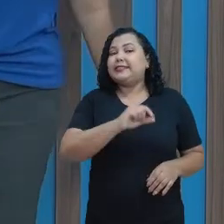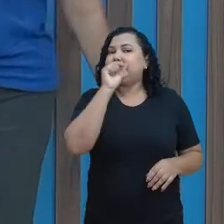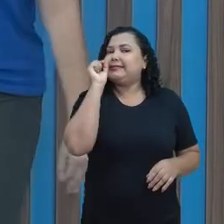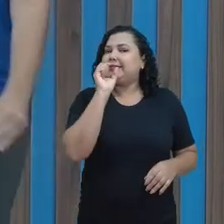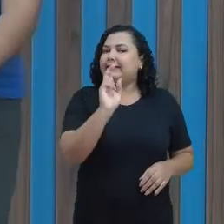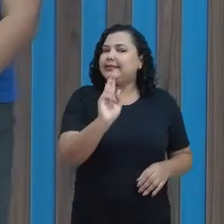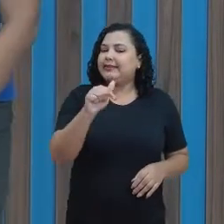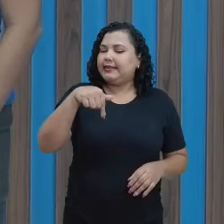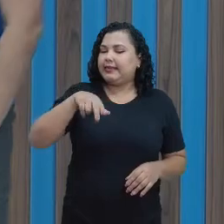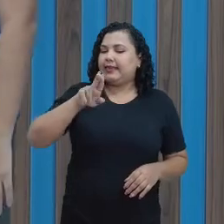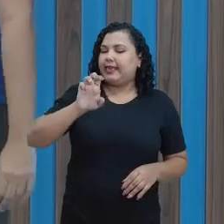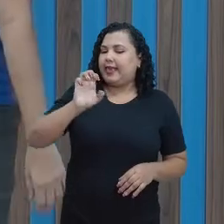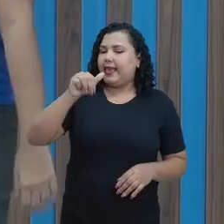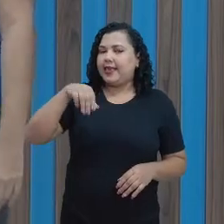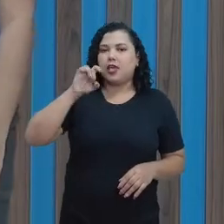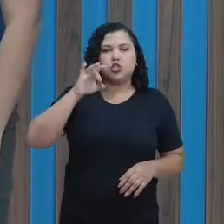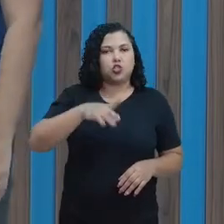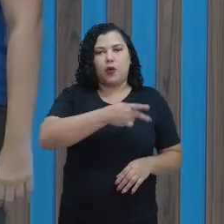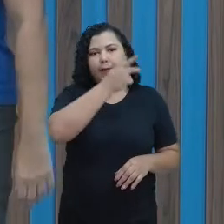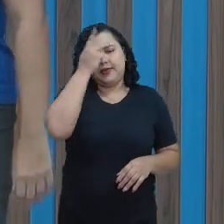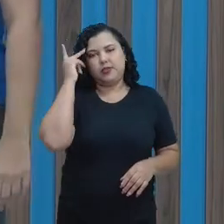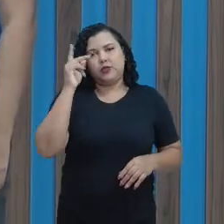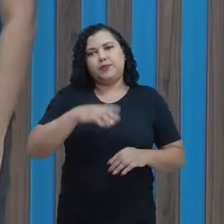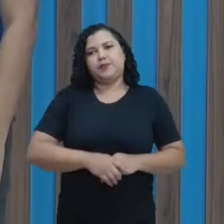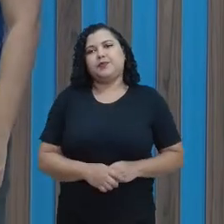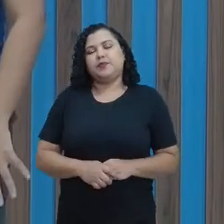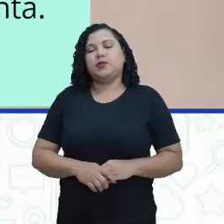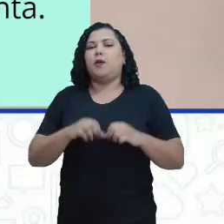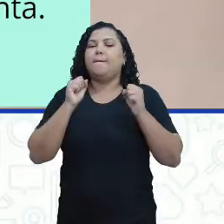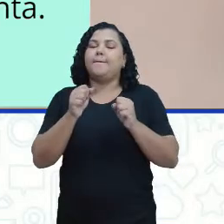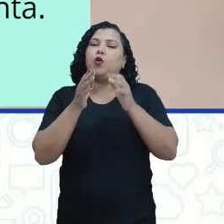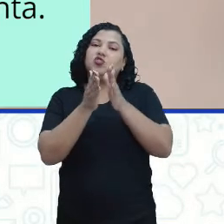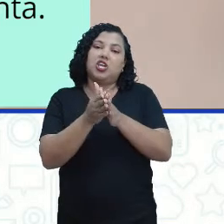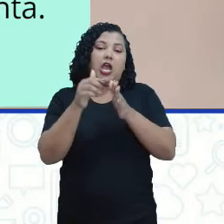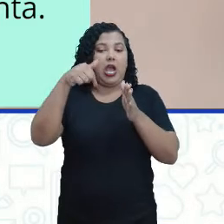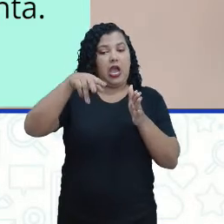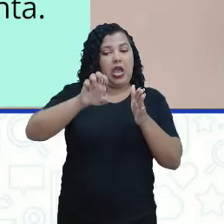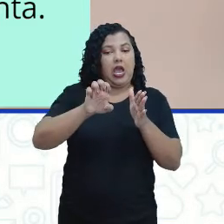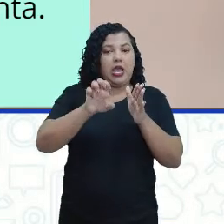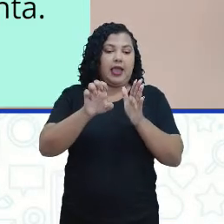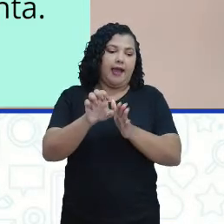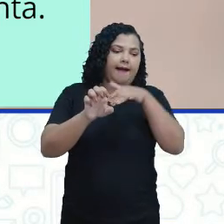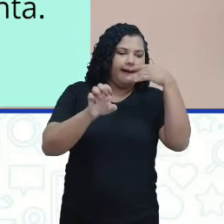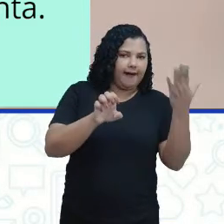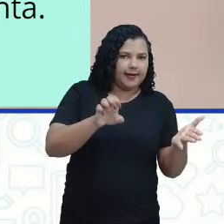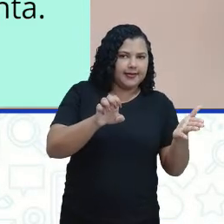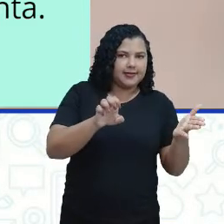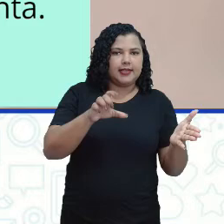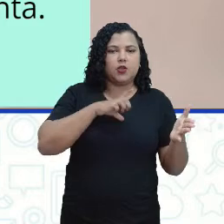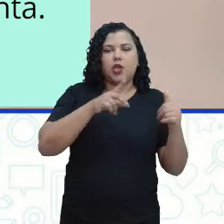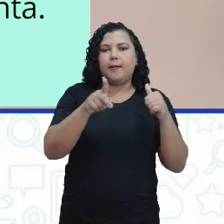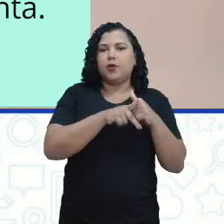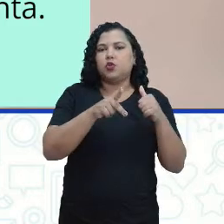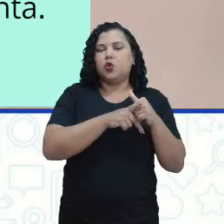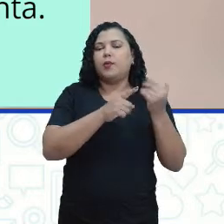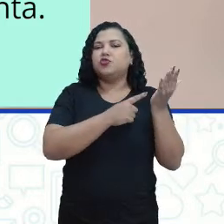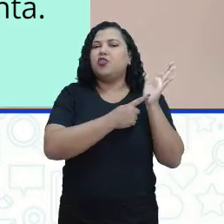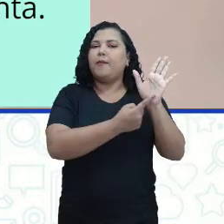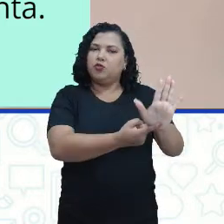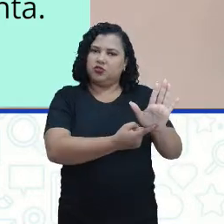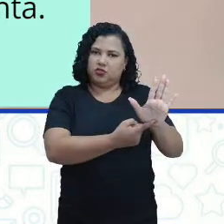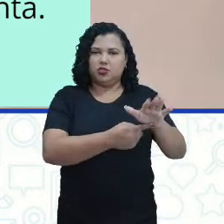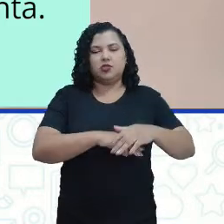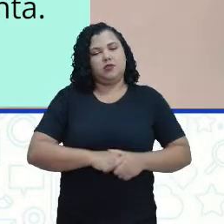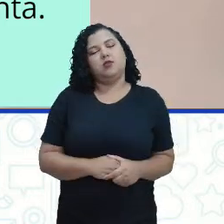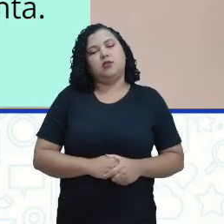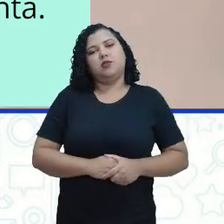pessoas. Além disso, pode aparecer precedido, ou seja, antecedido, pelos pronomes demonstrativos, que são aqueles